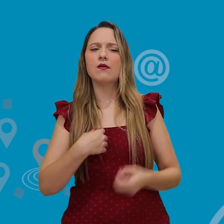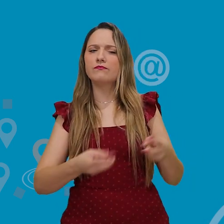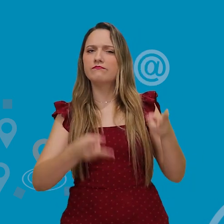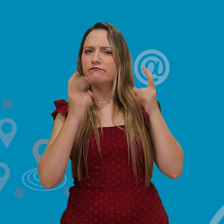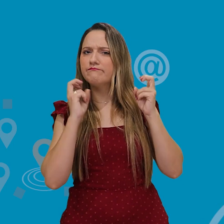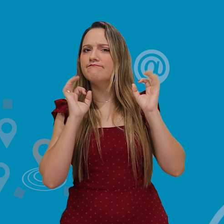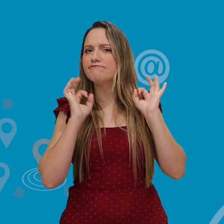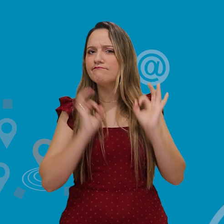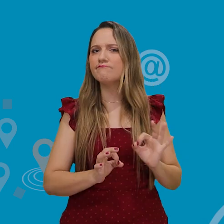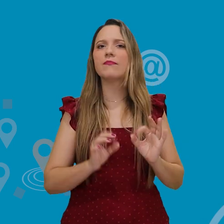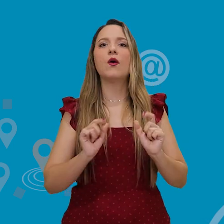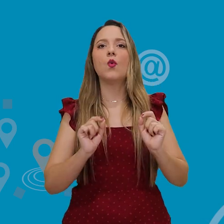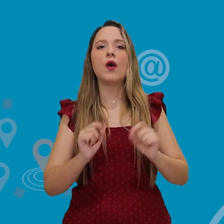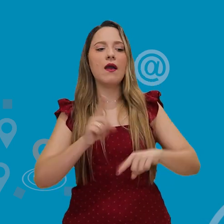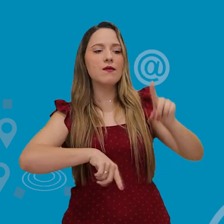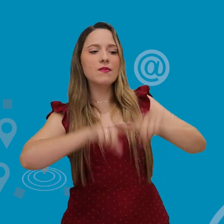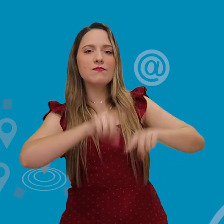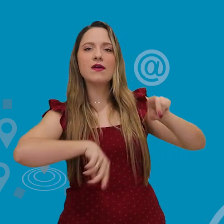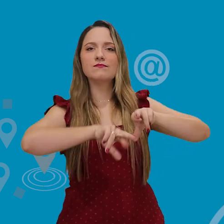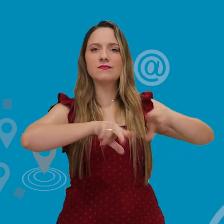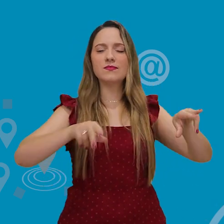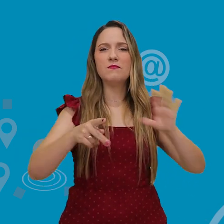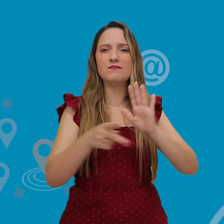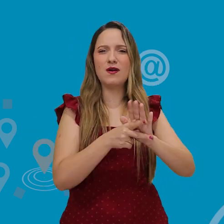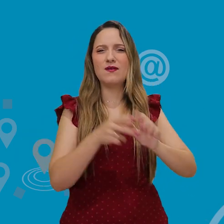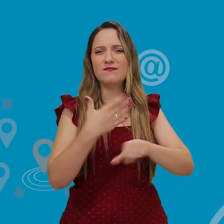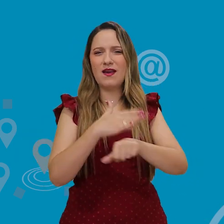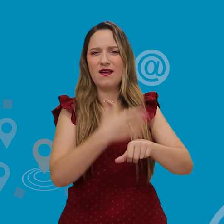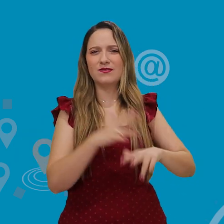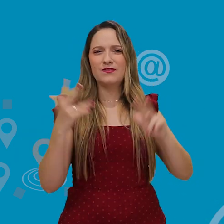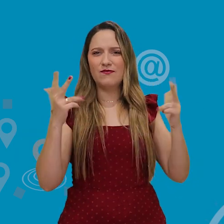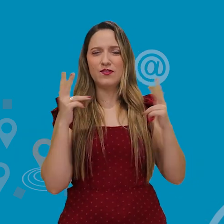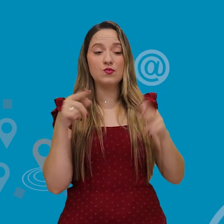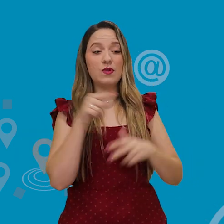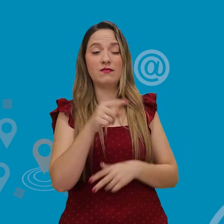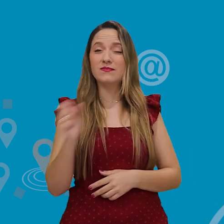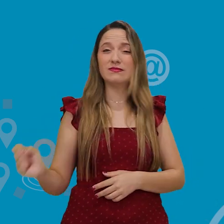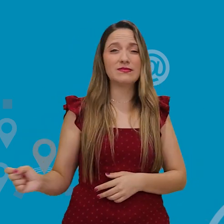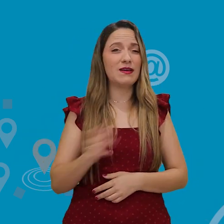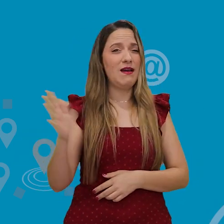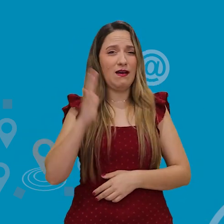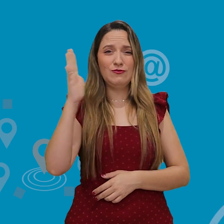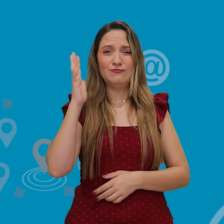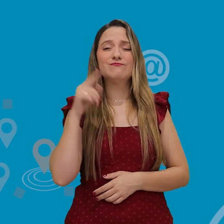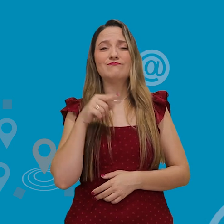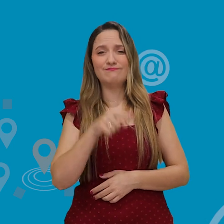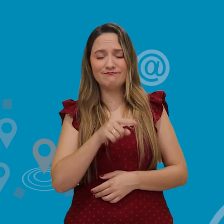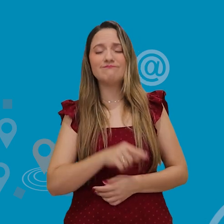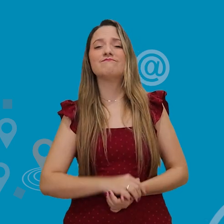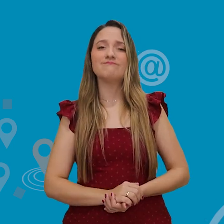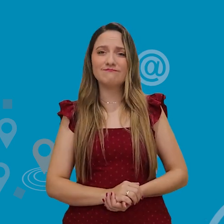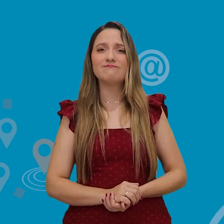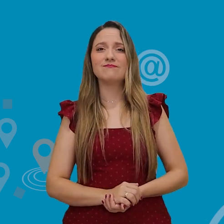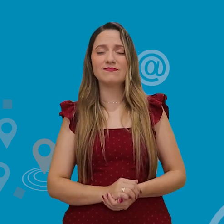ponto seria que eu vejo, acho que muitos desses equipamentos de práticas de aventura, eles têm um